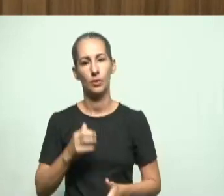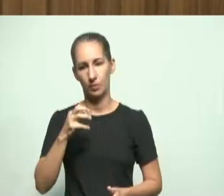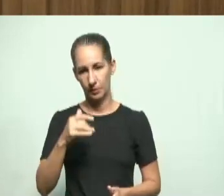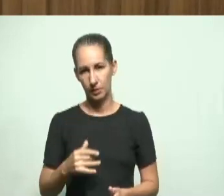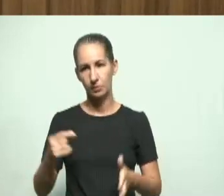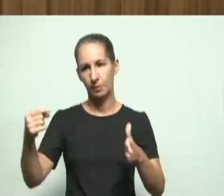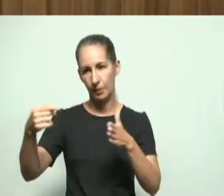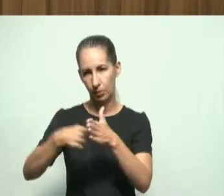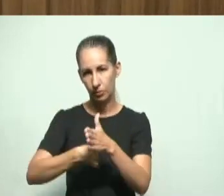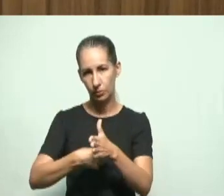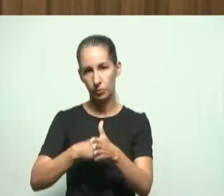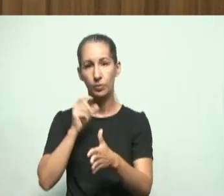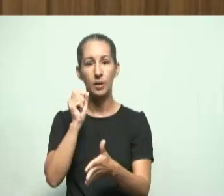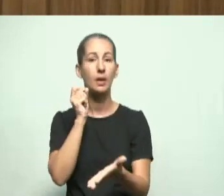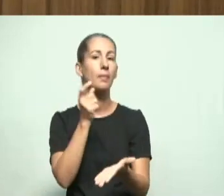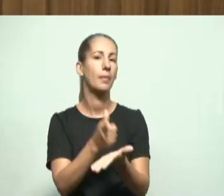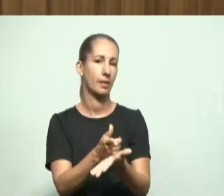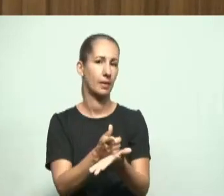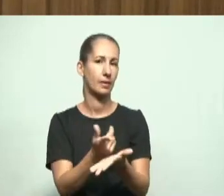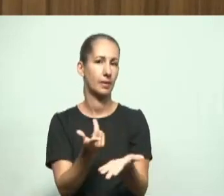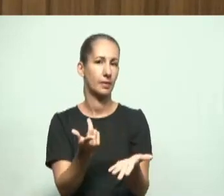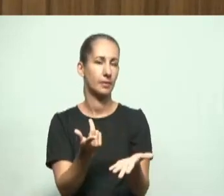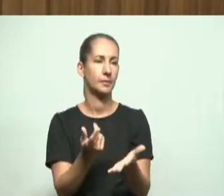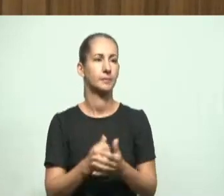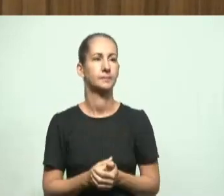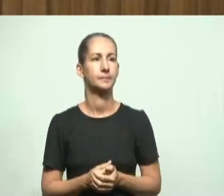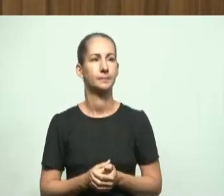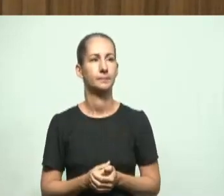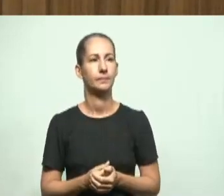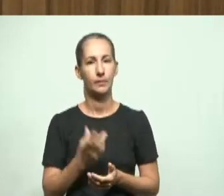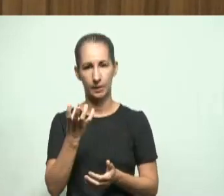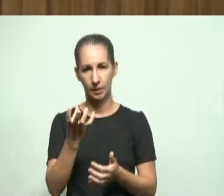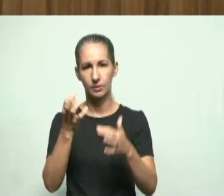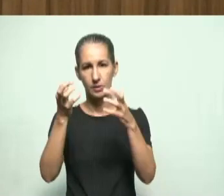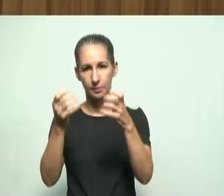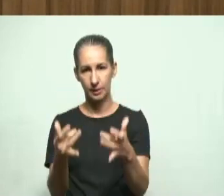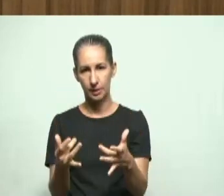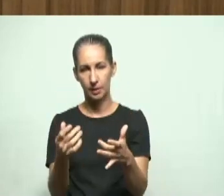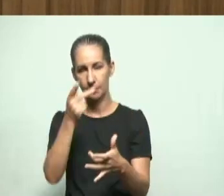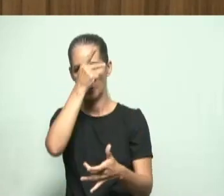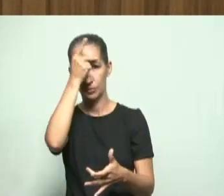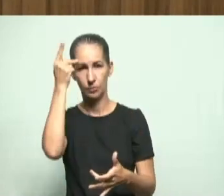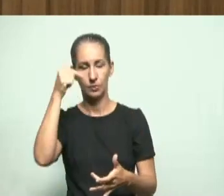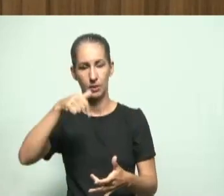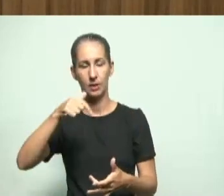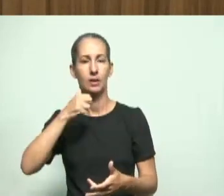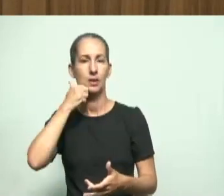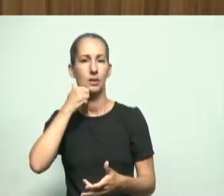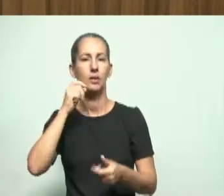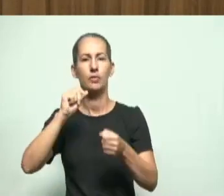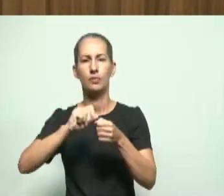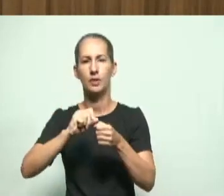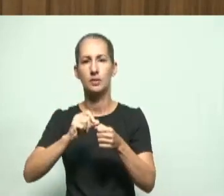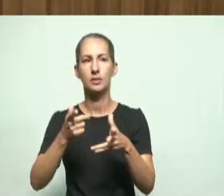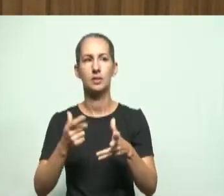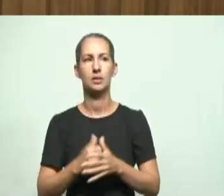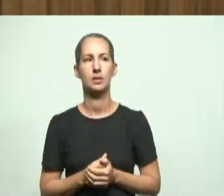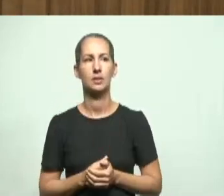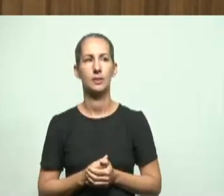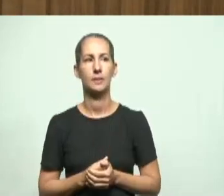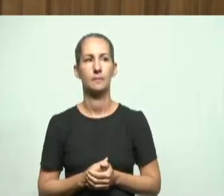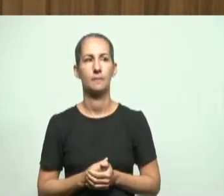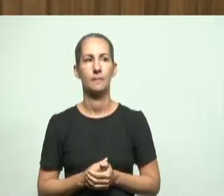me perguntou quem vai pagar a conta, não foi isso, bispo? E aí, eu quero explicar também para o povo de Natal, eu vou fazer aqui um exercício